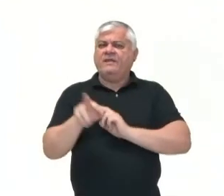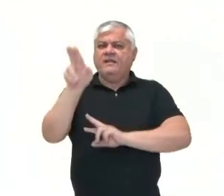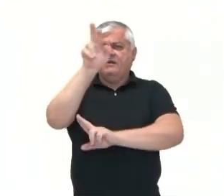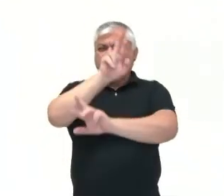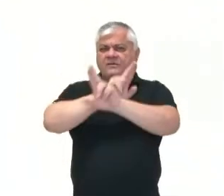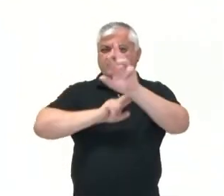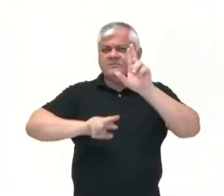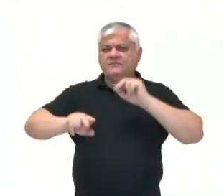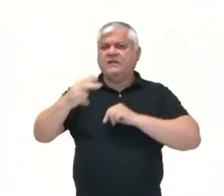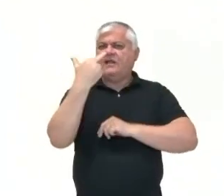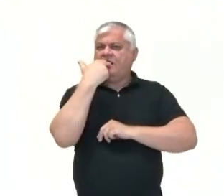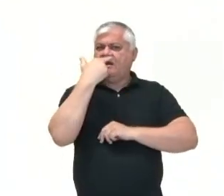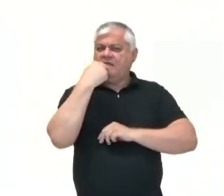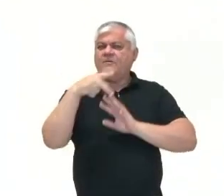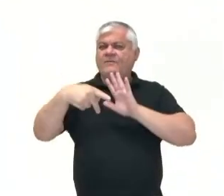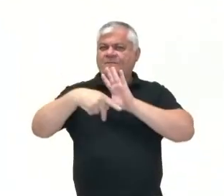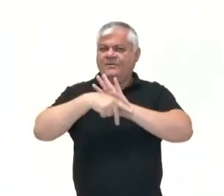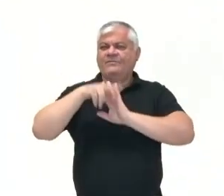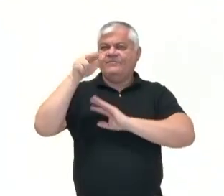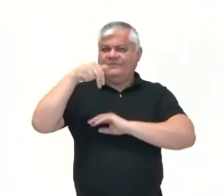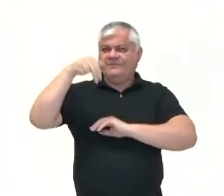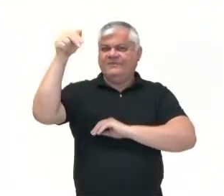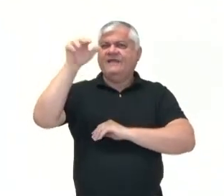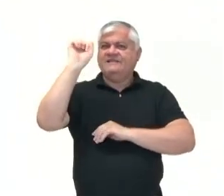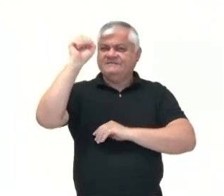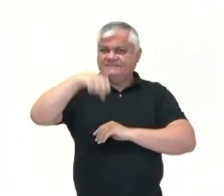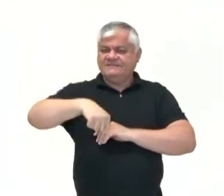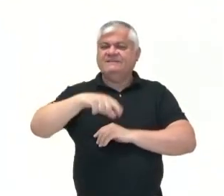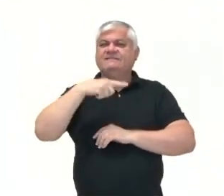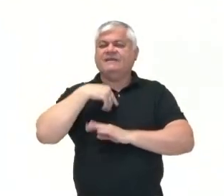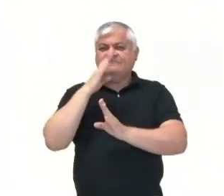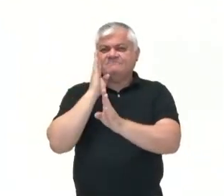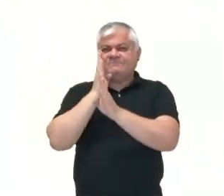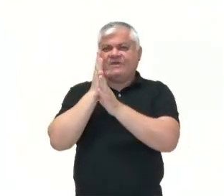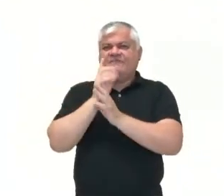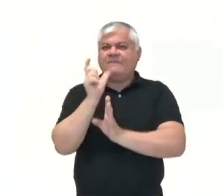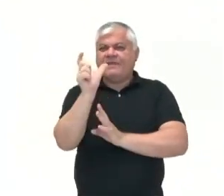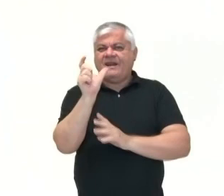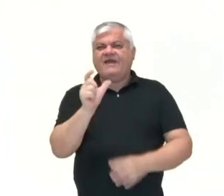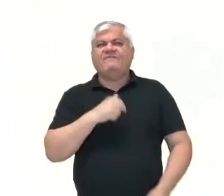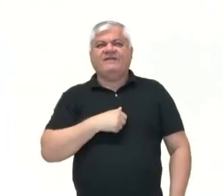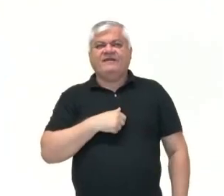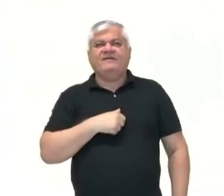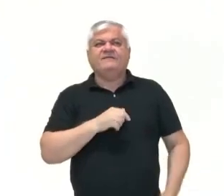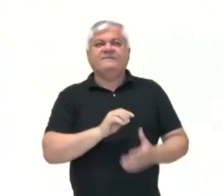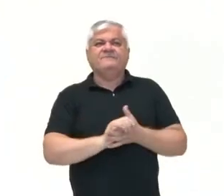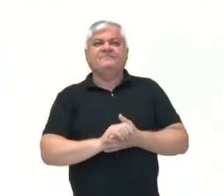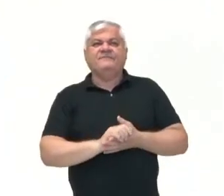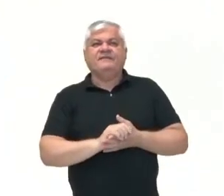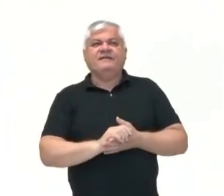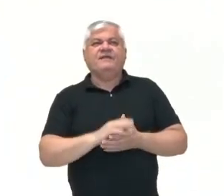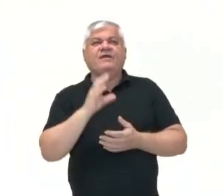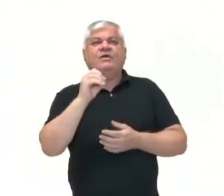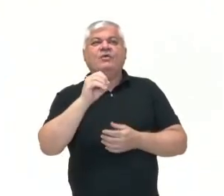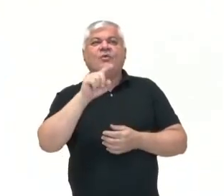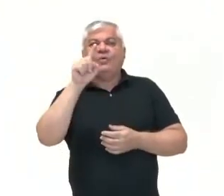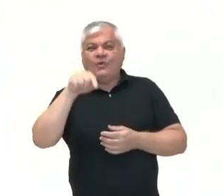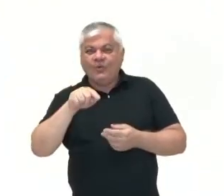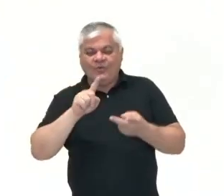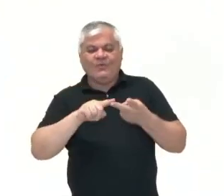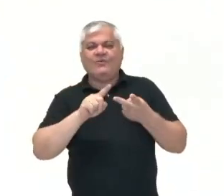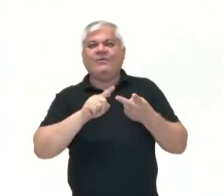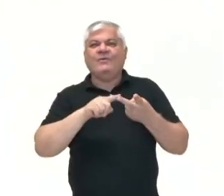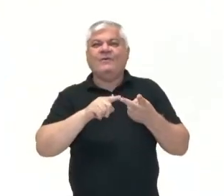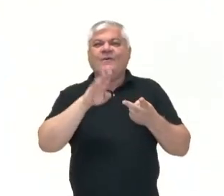regional de falar. Isso fica evidente com as expressões co no lugar de cor, brasileiro no lugar